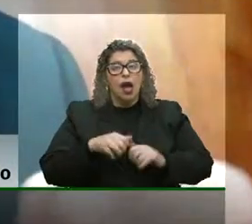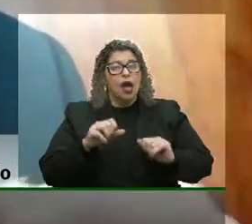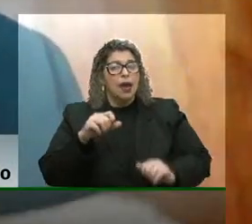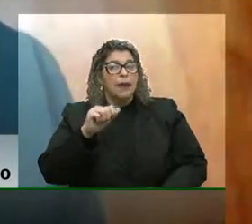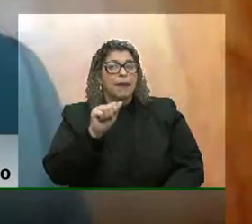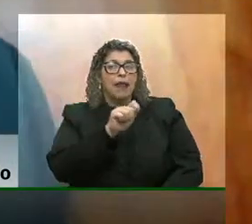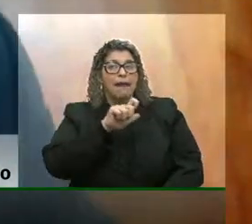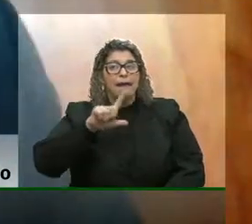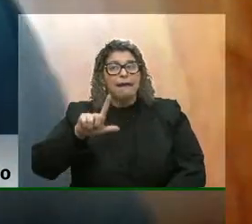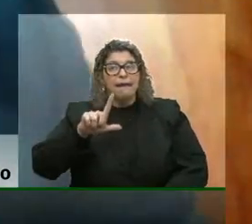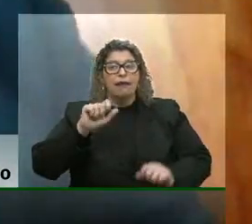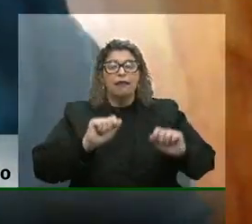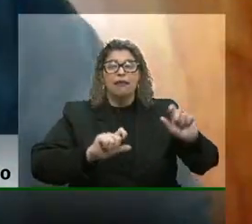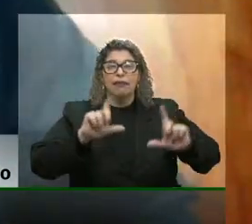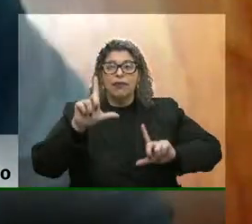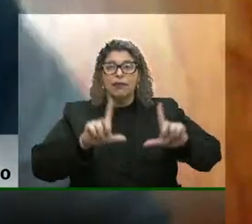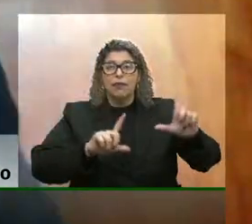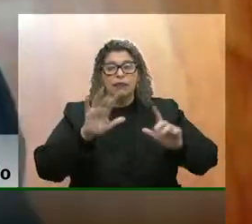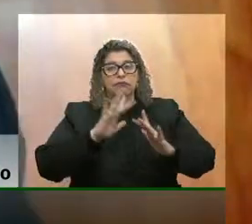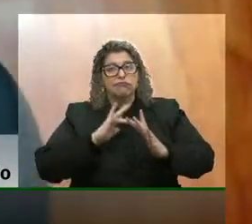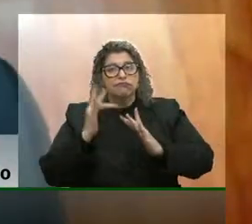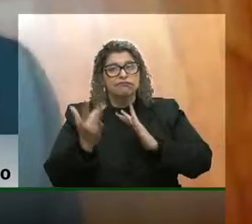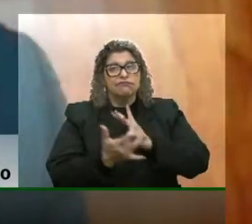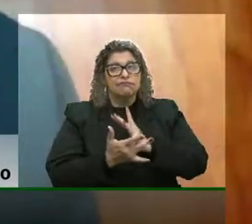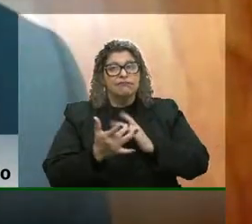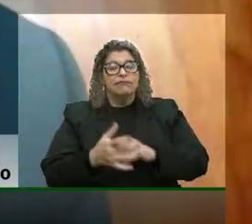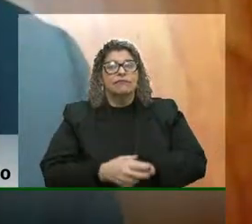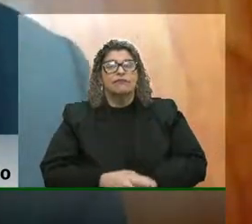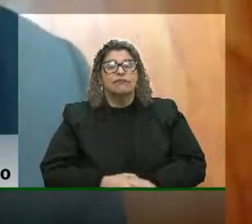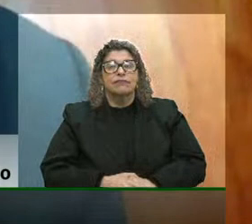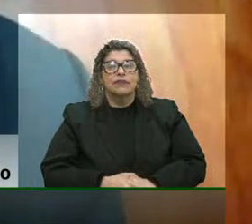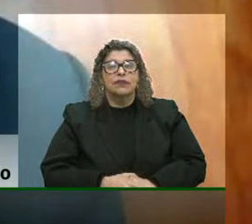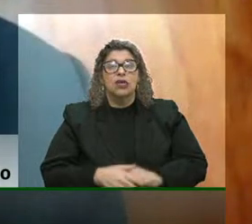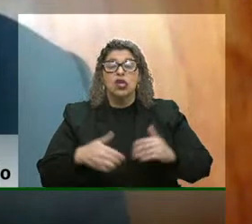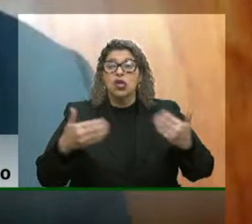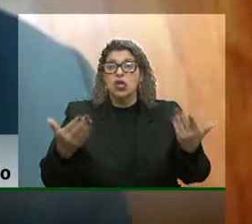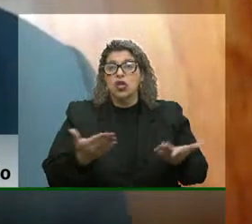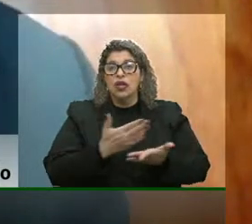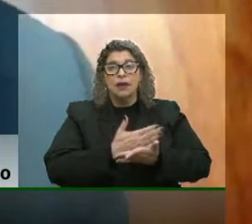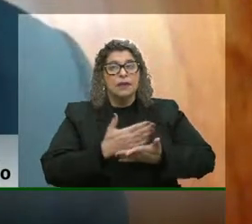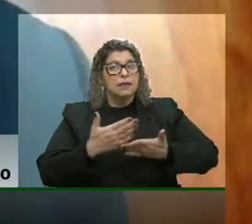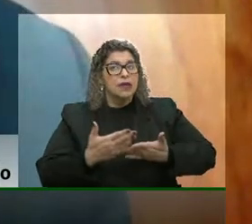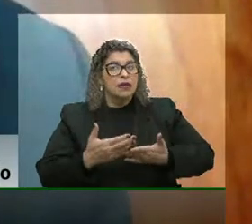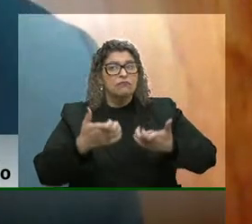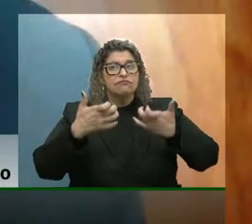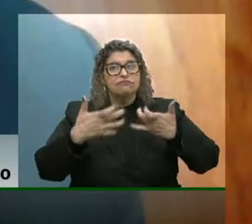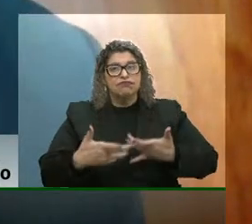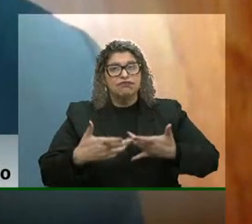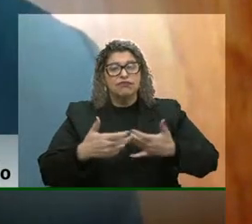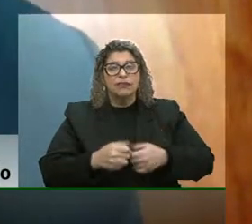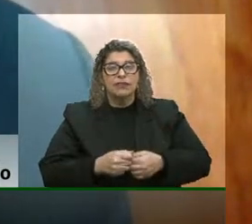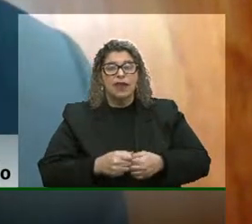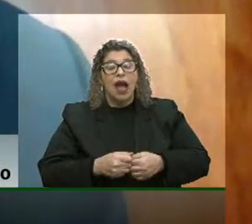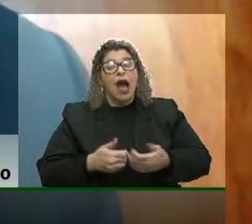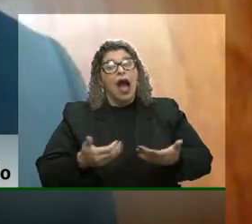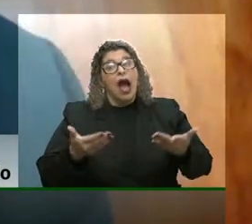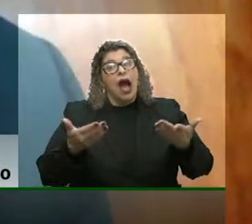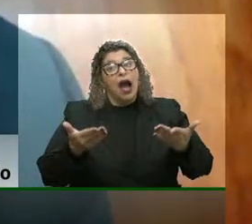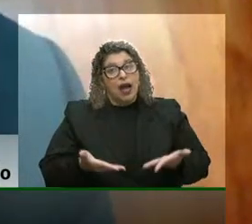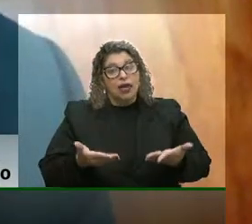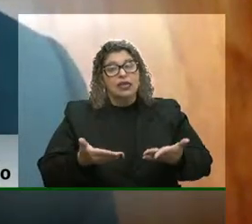TV Assembleia e pelas redes sociais. Eu quero começar a minha fala dizendo assim, antes tarde do que nunca,